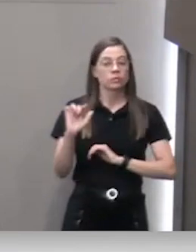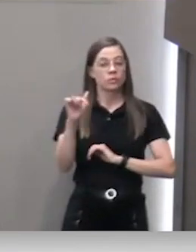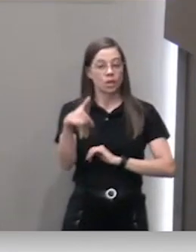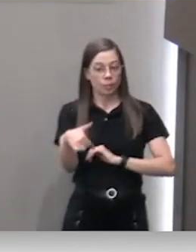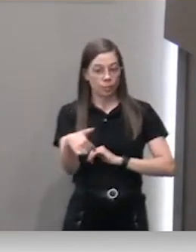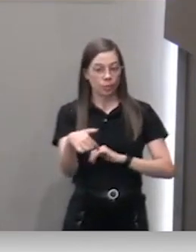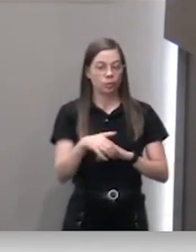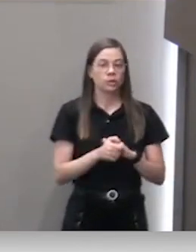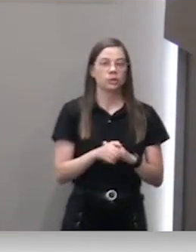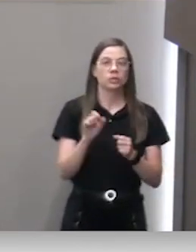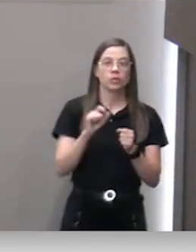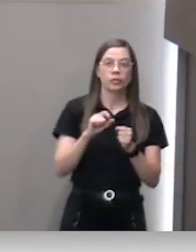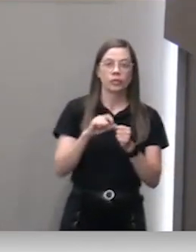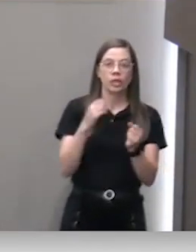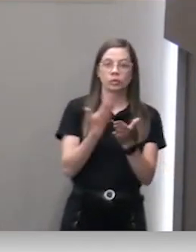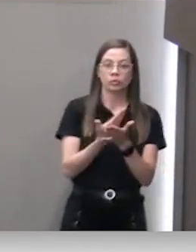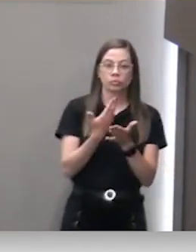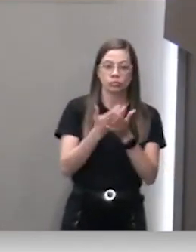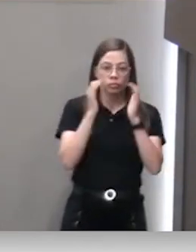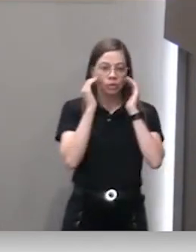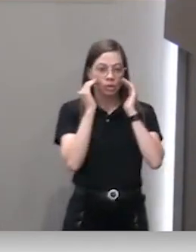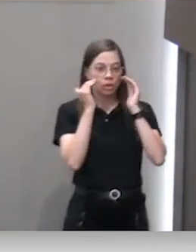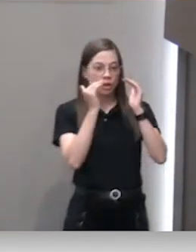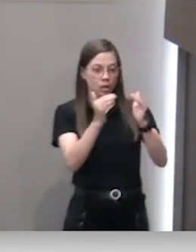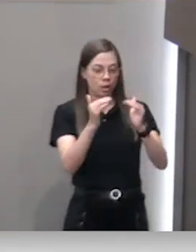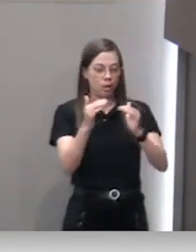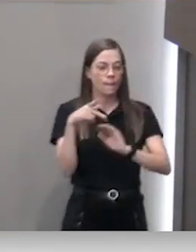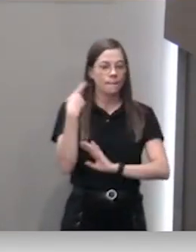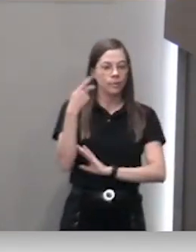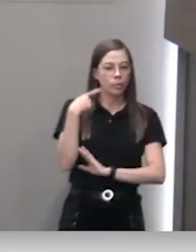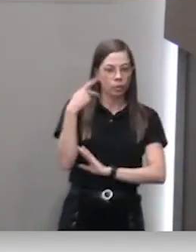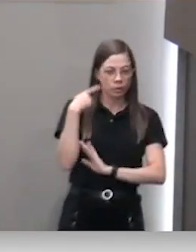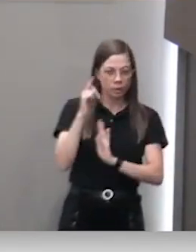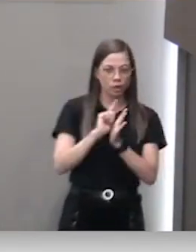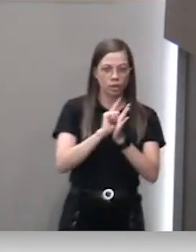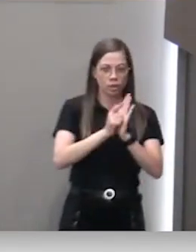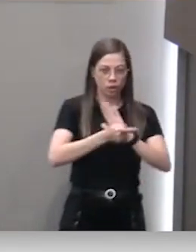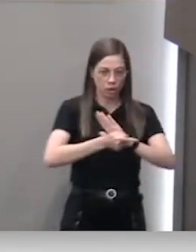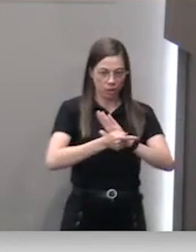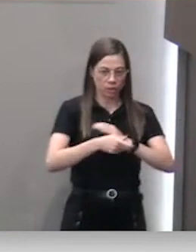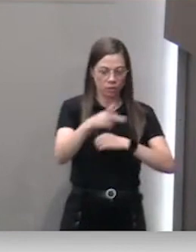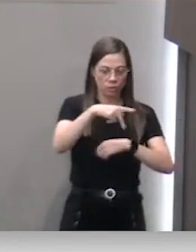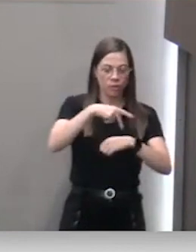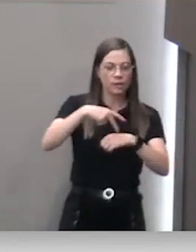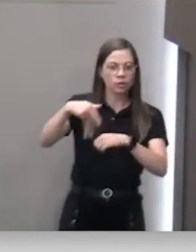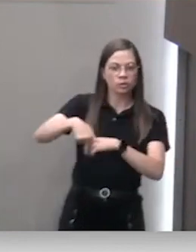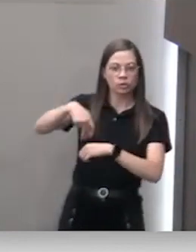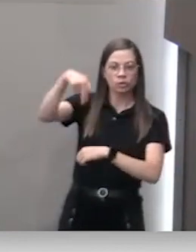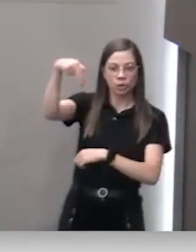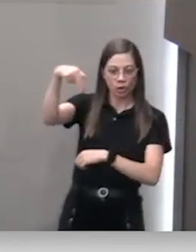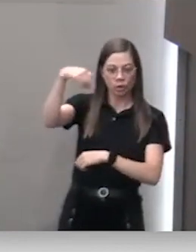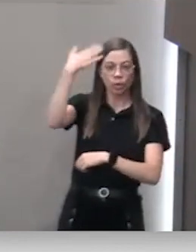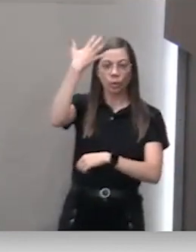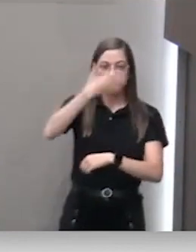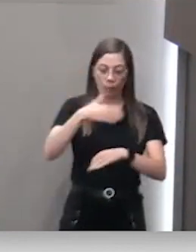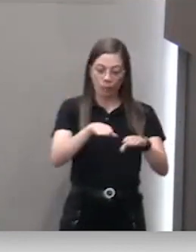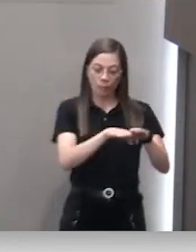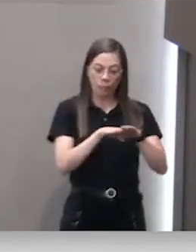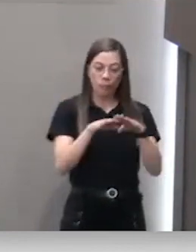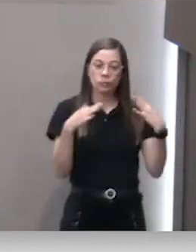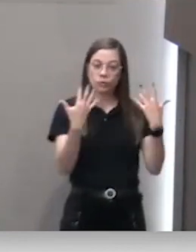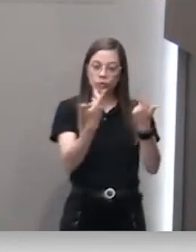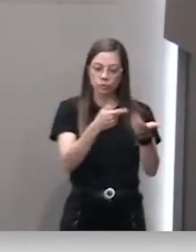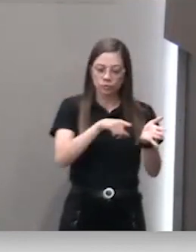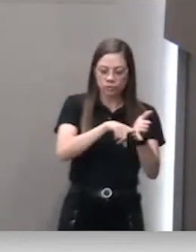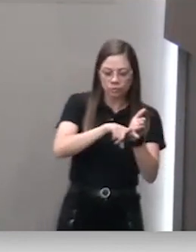Posteriormente, foi feito um estudo a respeito das políticas de gênero nos países nórdicos e se comprovou que todas as pesquisas